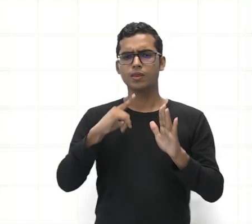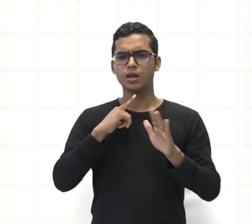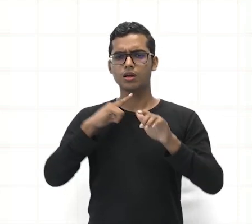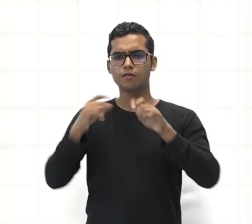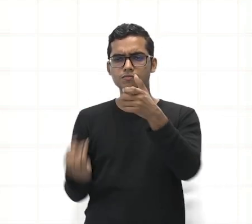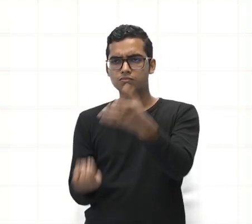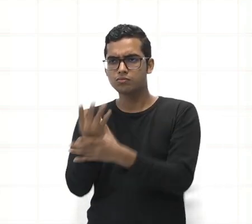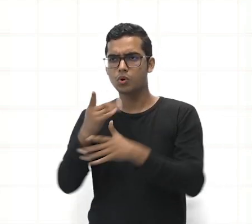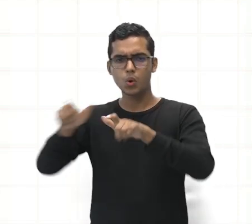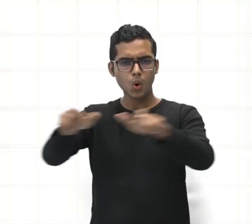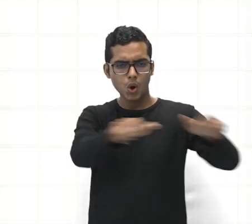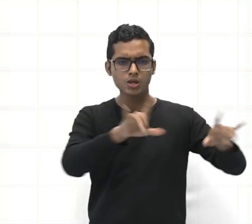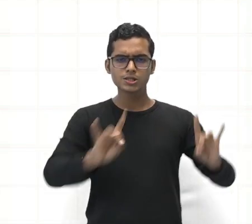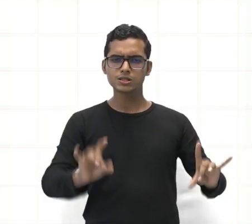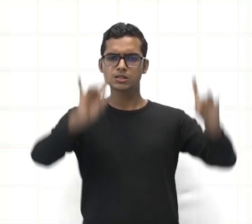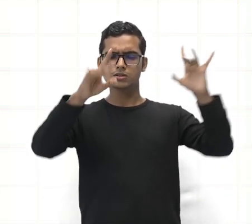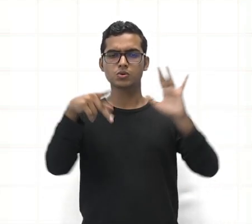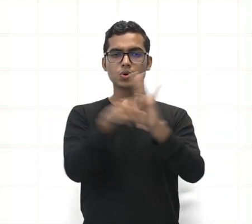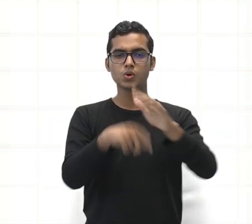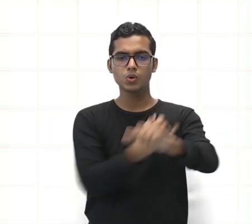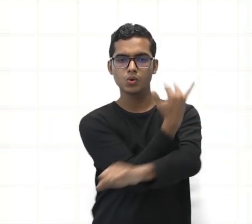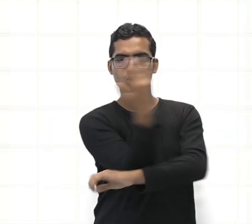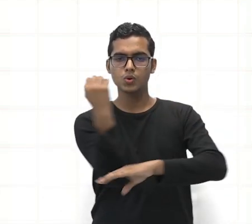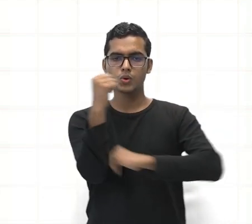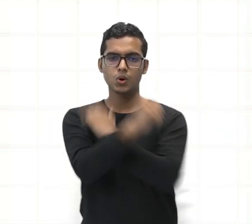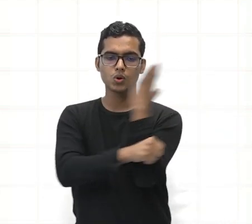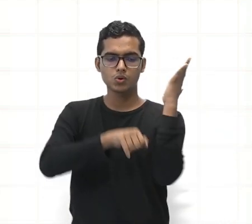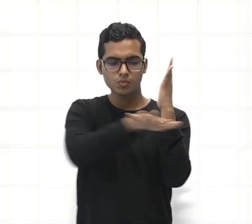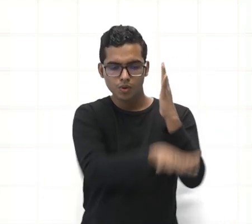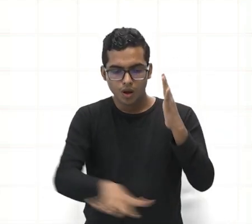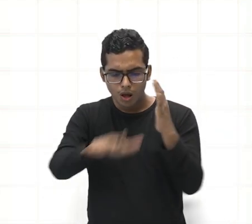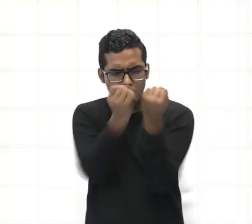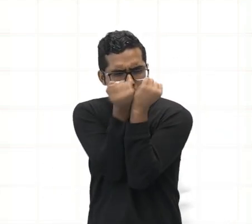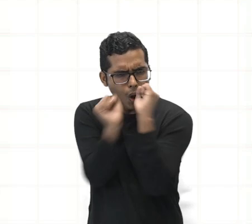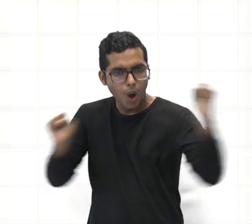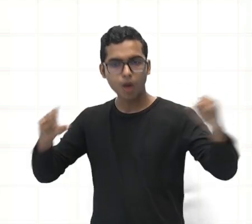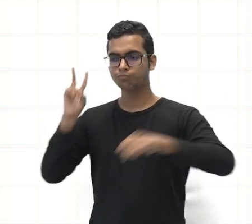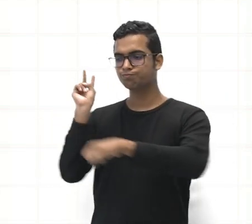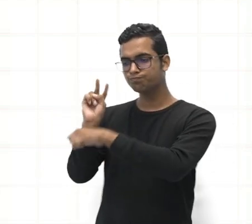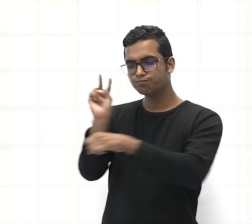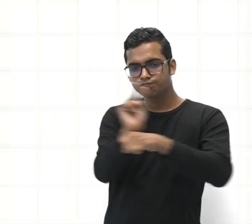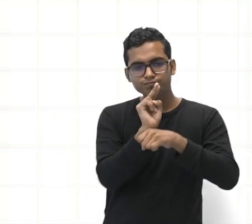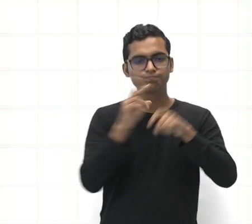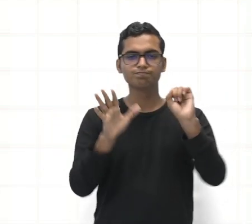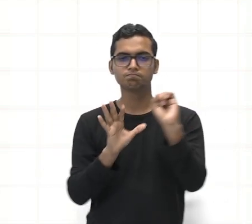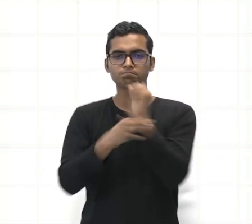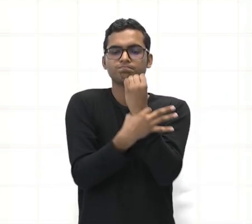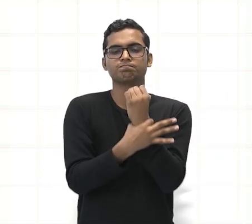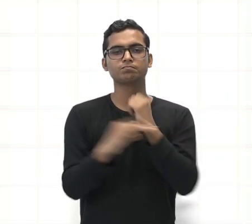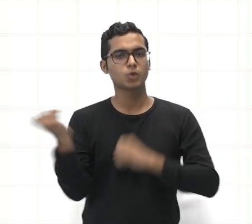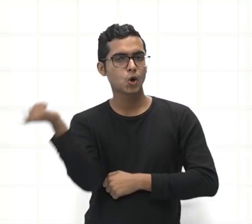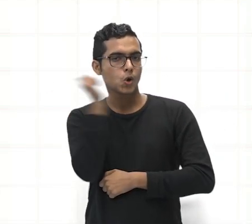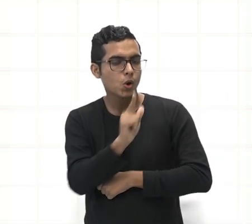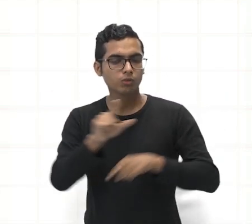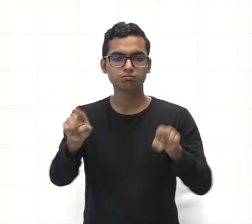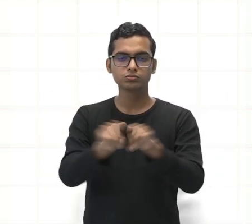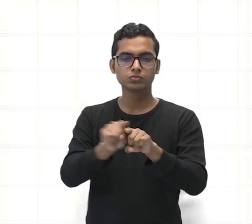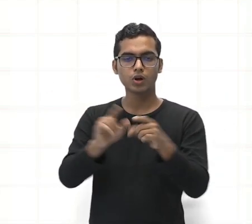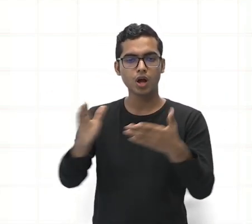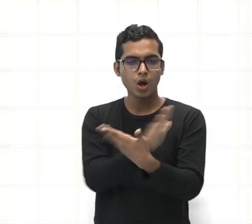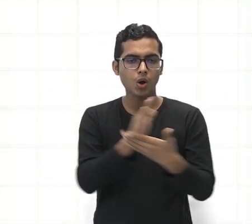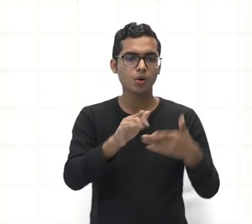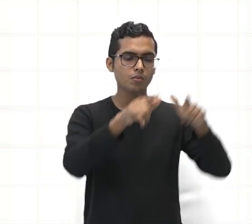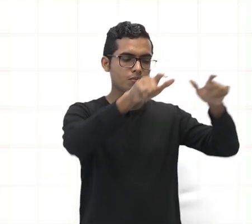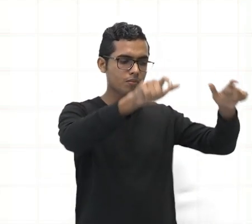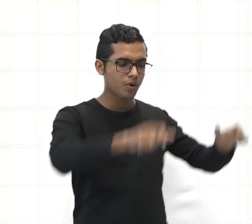espaços especiais onde essas áreas serão cuidadas, preservadas e conservadas. Umas na sua